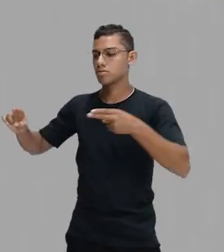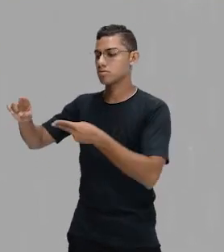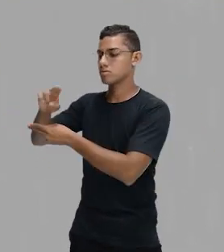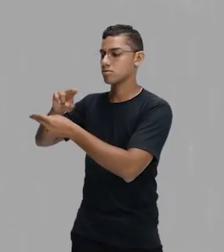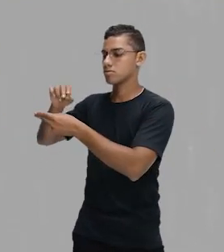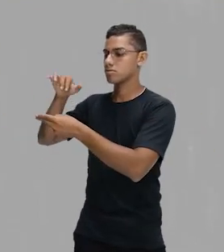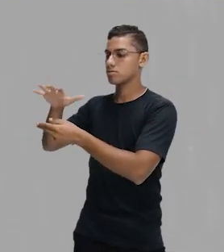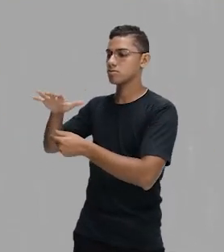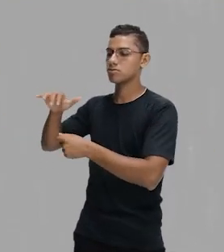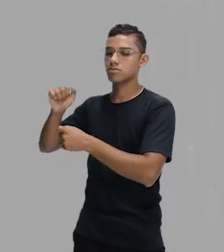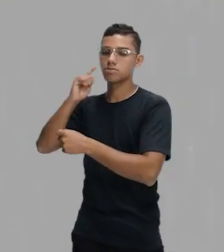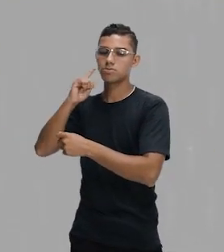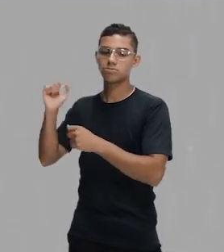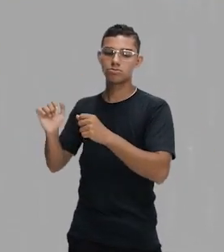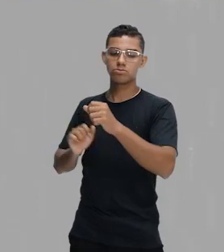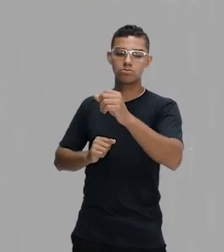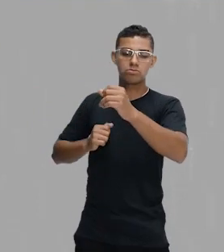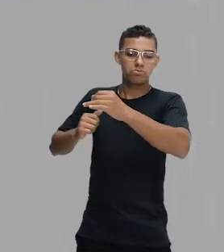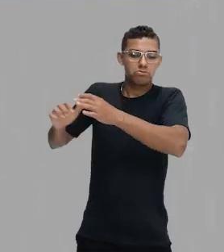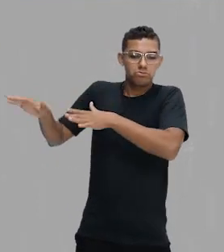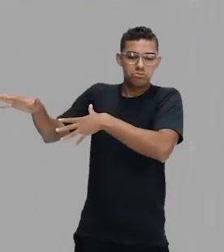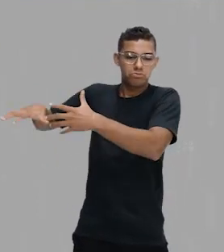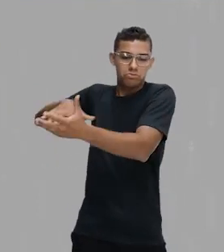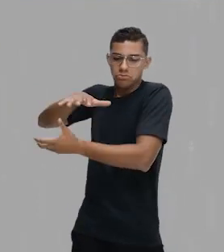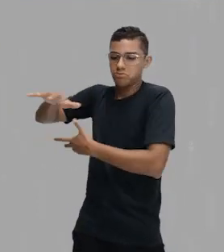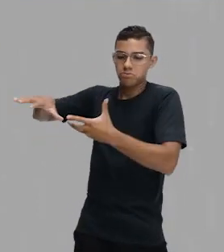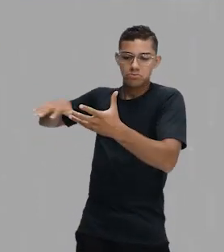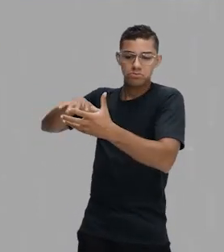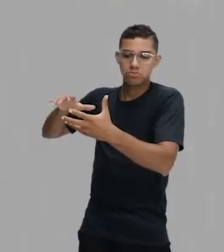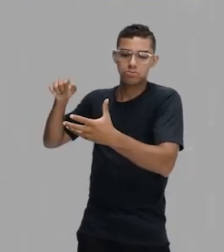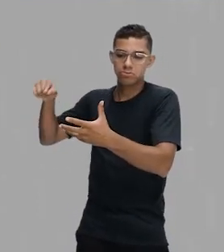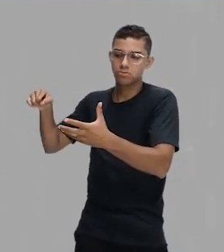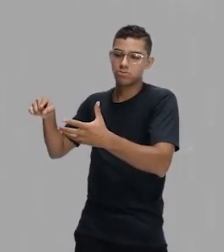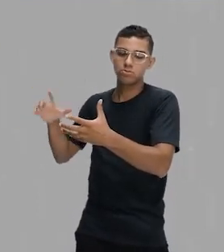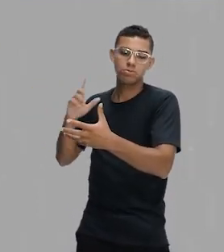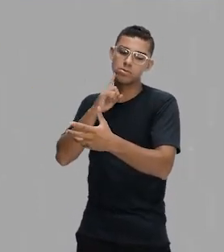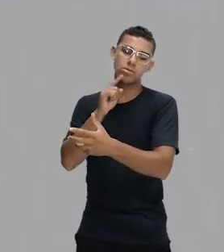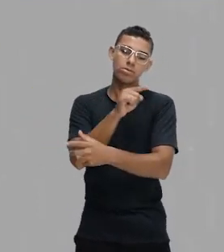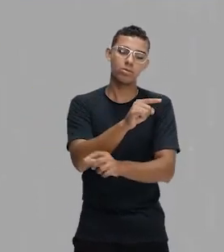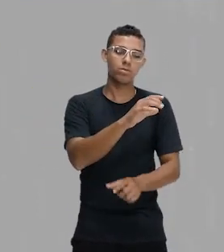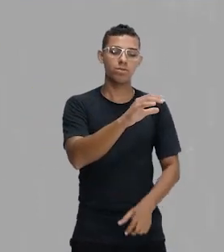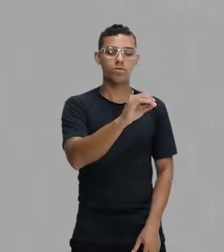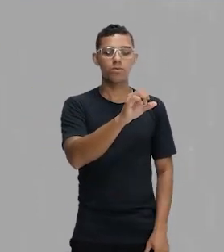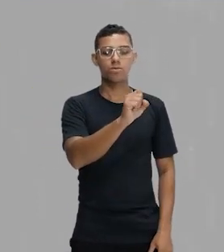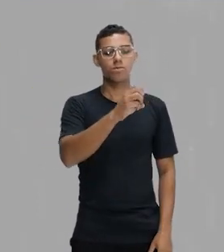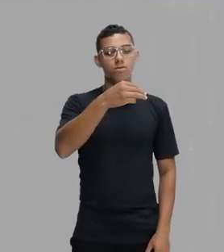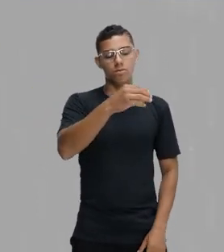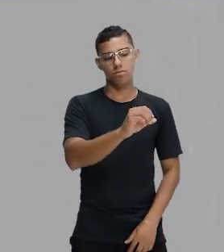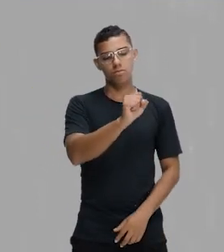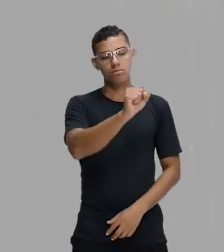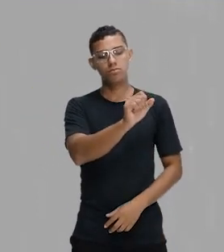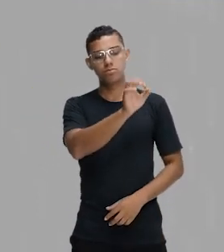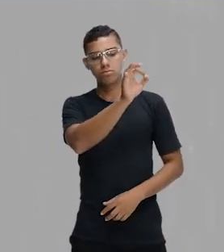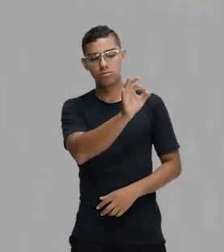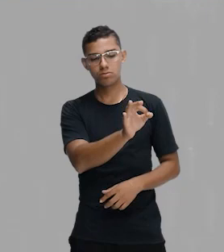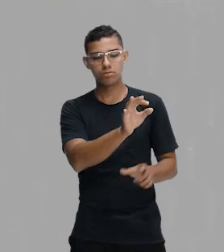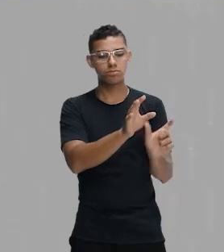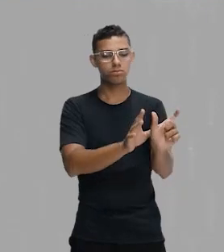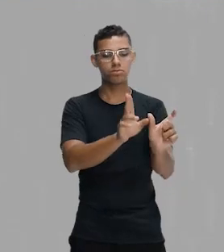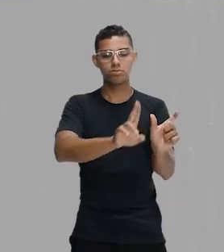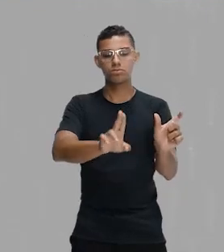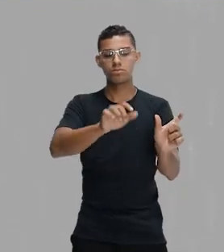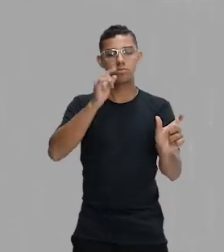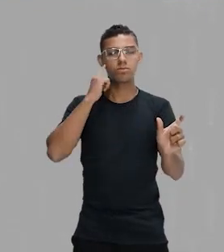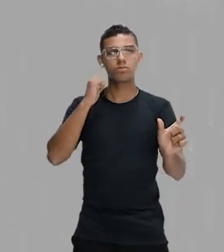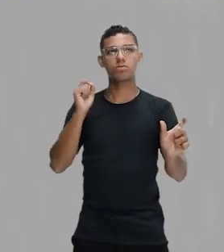apenas aquela desordem, né, quanto aos astros. E aqui o cosmos, eles utilizam a palavra cosmos justamente